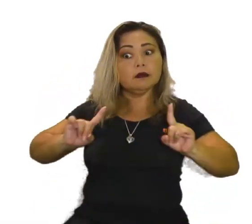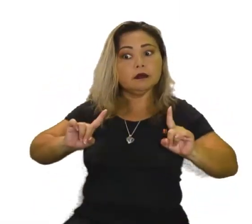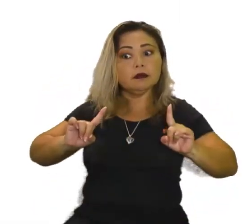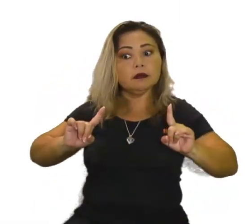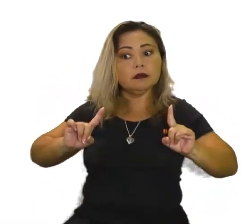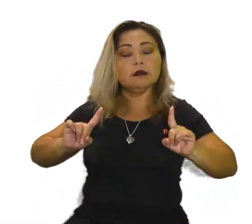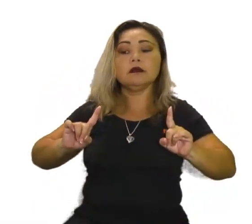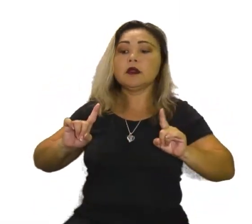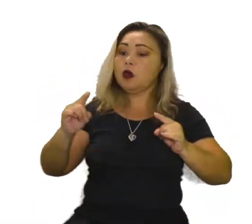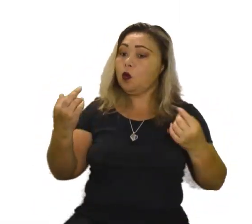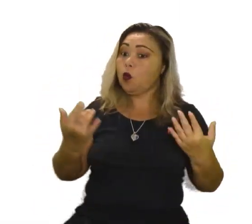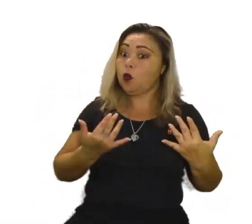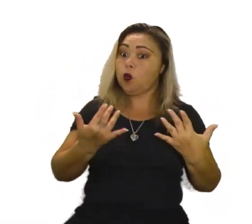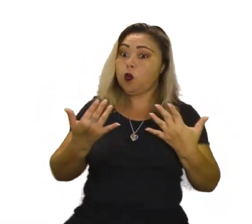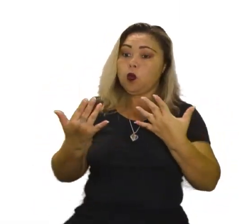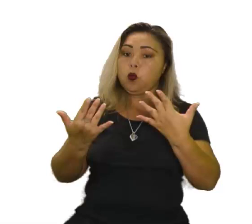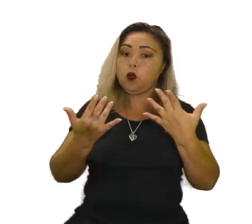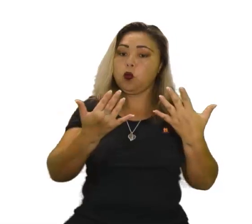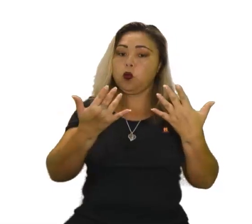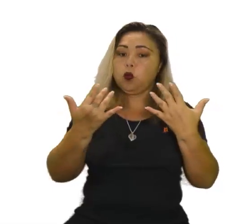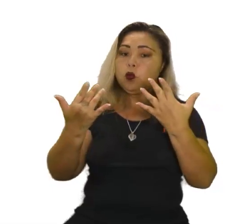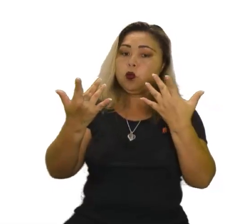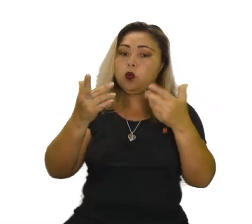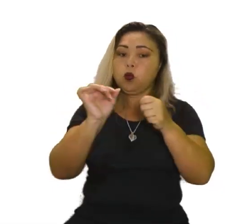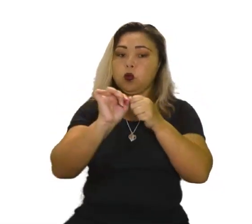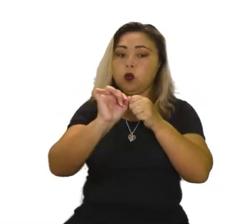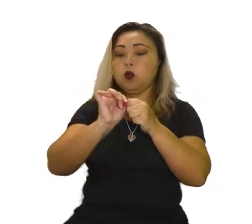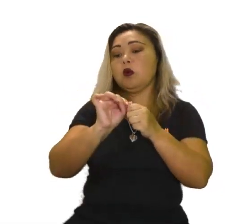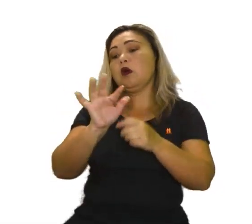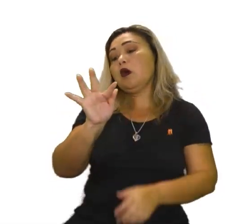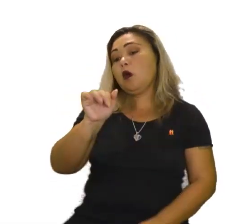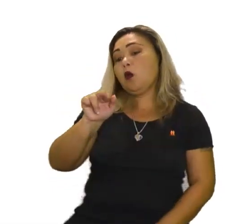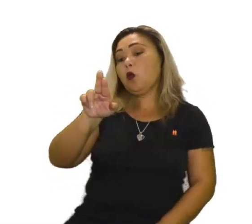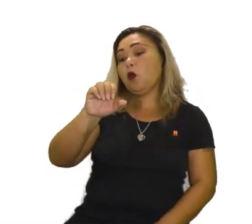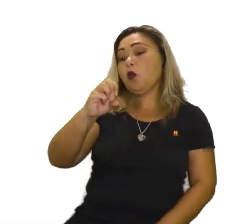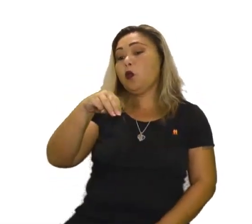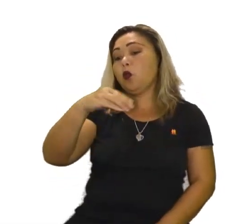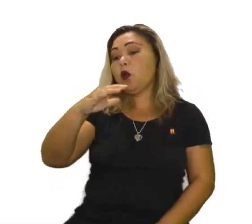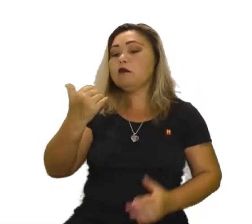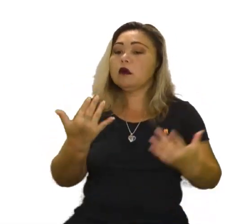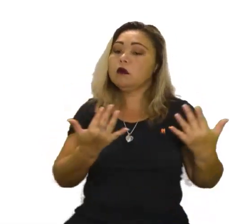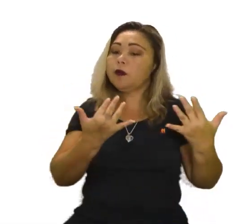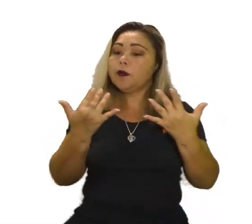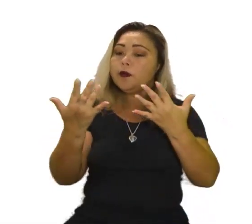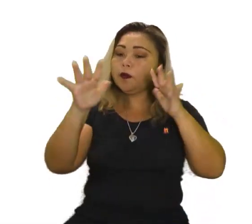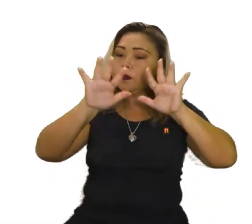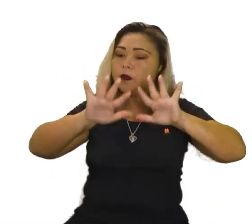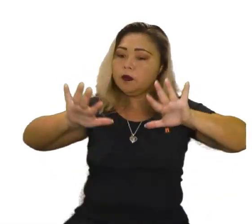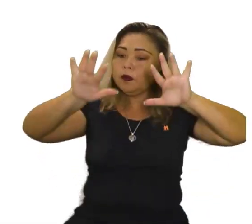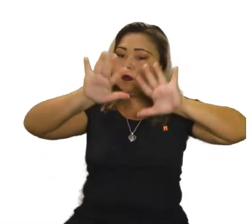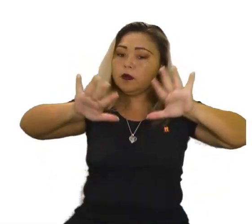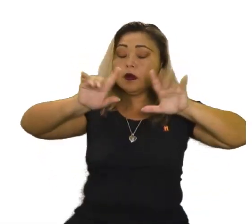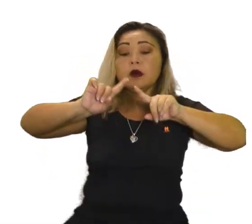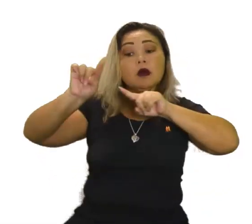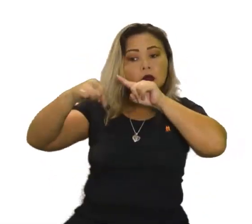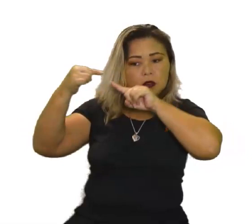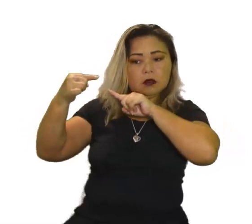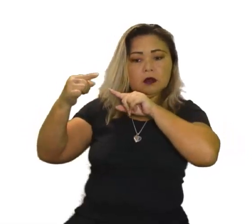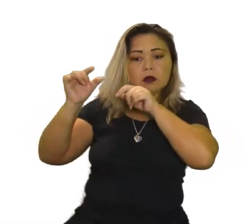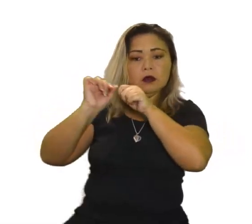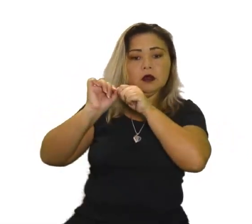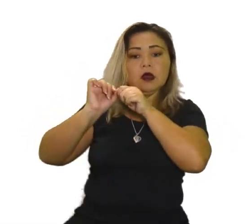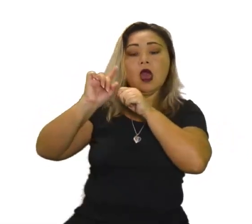A fumaça, ou também denominada, tem muitas pessoas que chamam de fumaceiro, mas é a fumaça lá do fumigador, ela tem